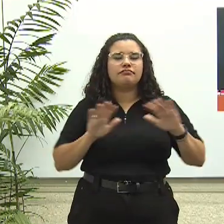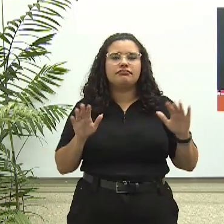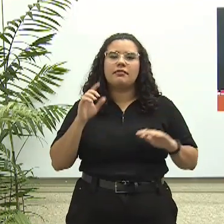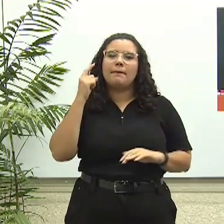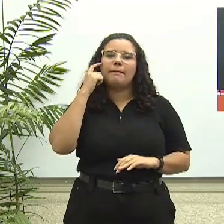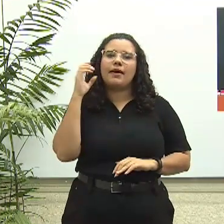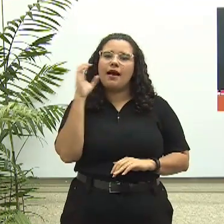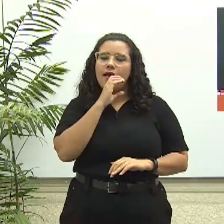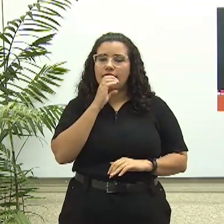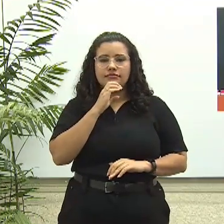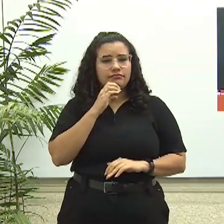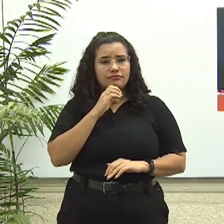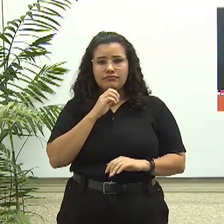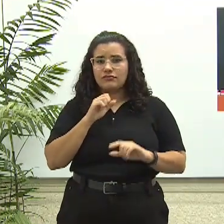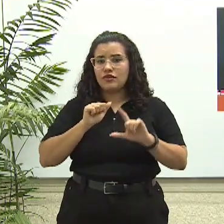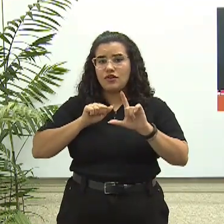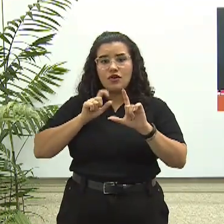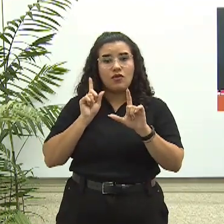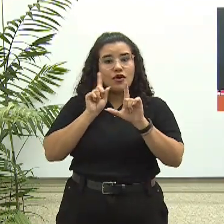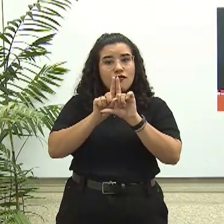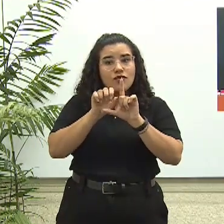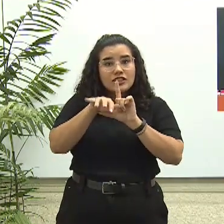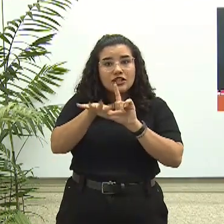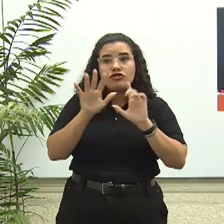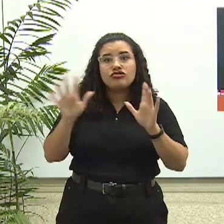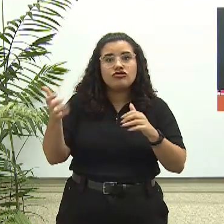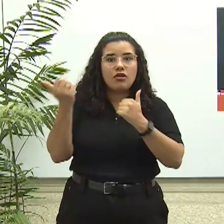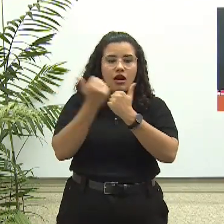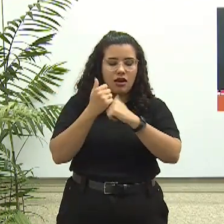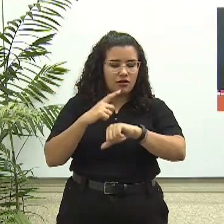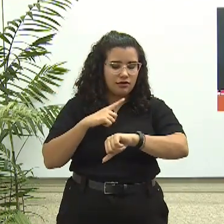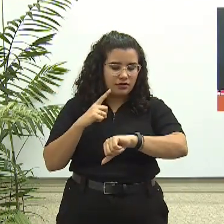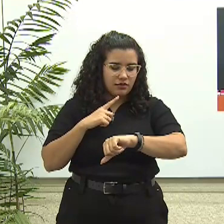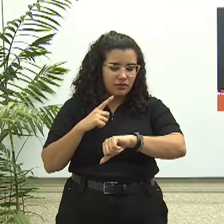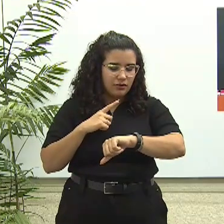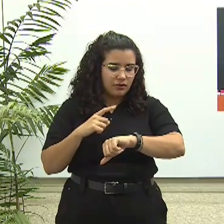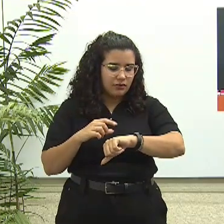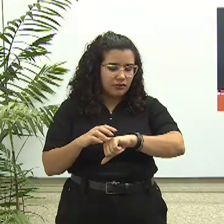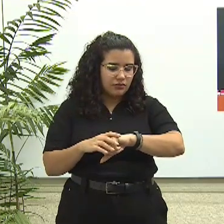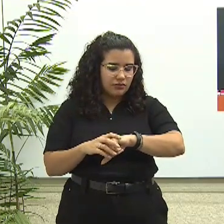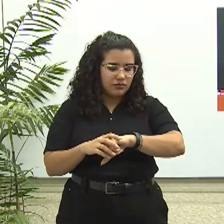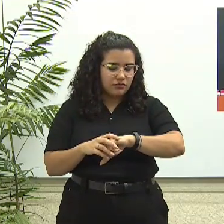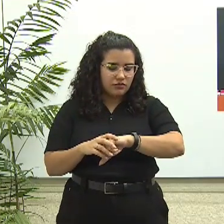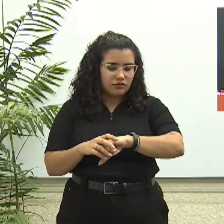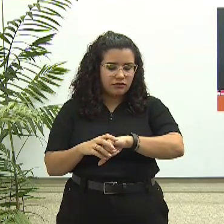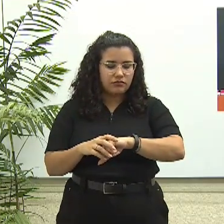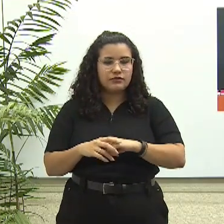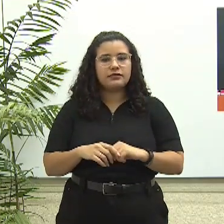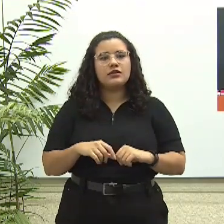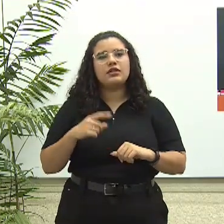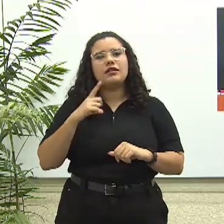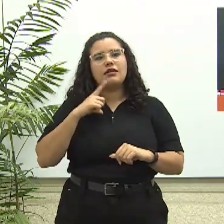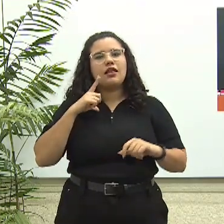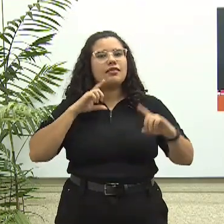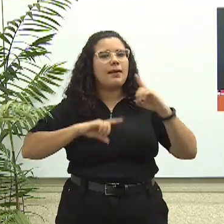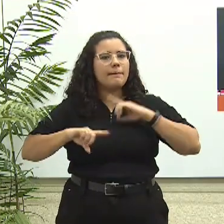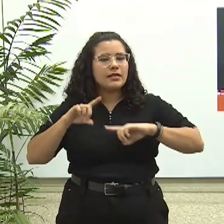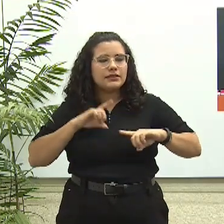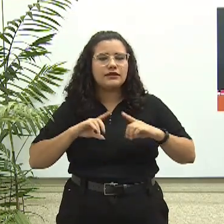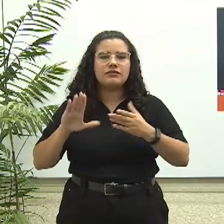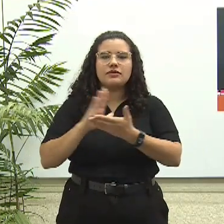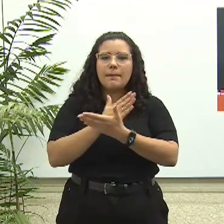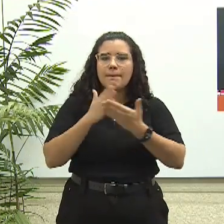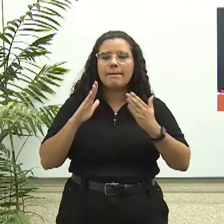influenciadores já estão sendo sub íos Por que que as marcas vão pagar o influenciador Humano que envelhece tem depressão separa